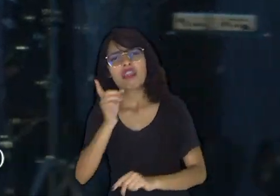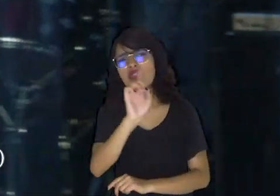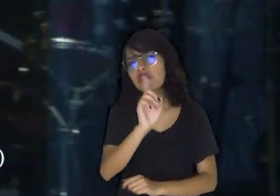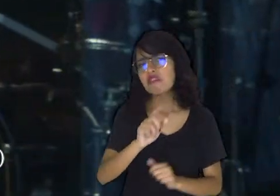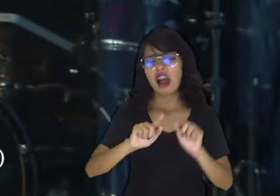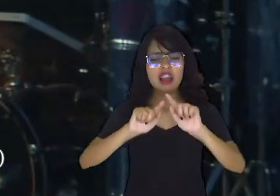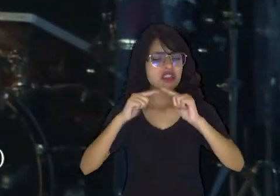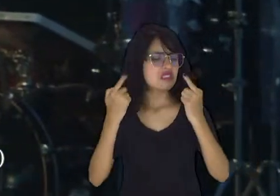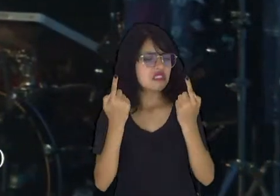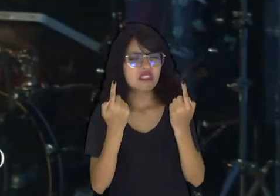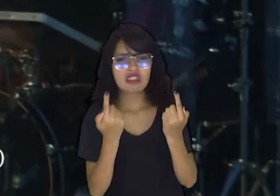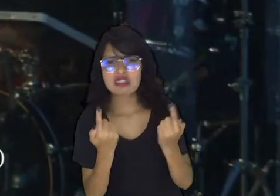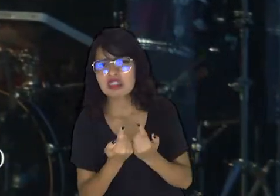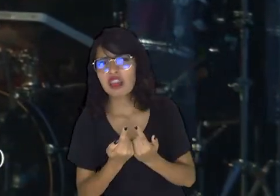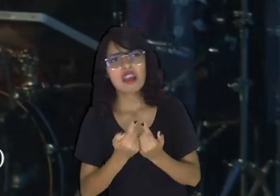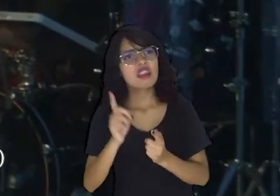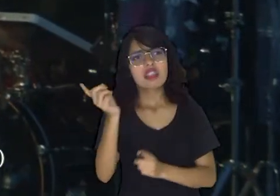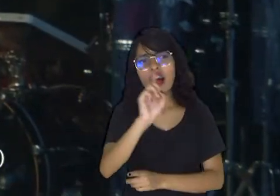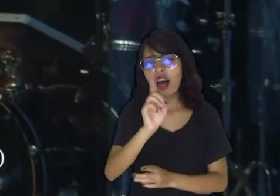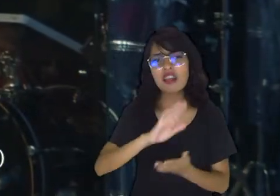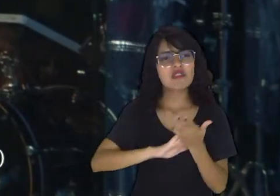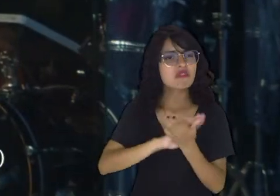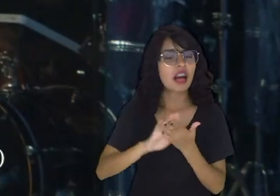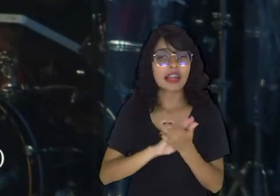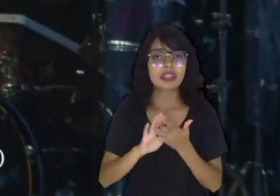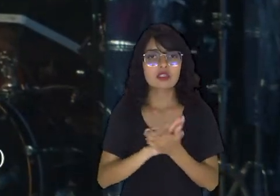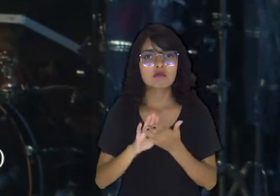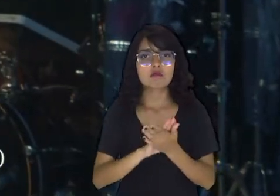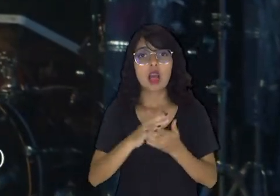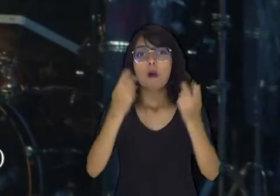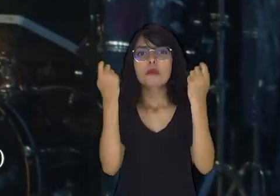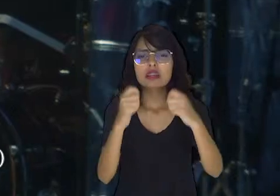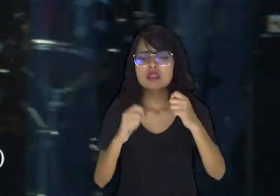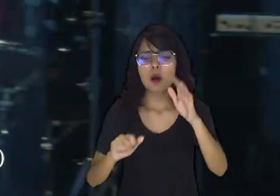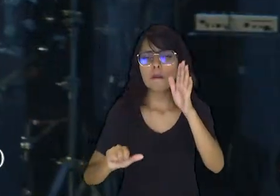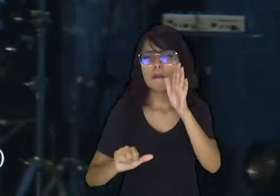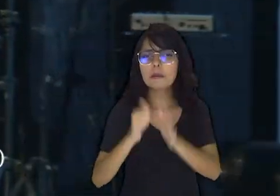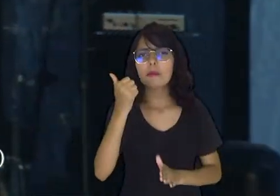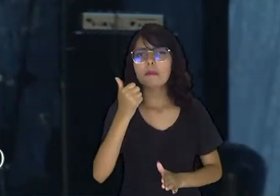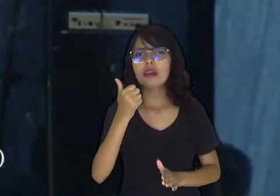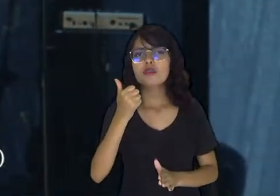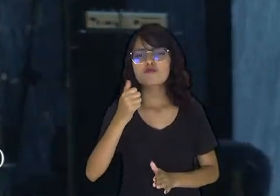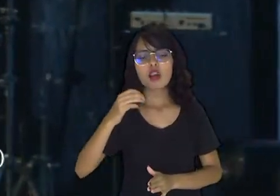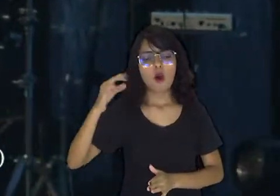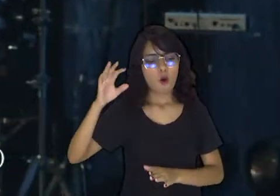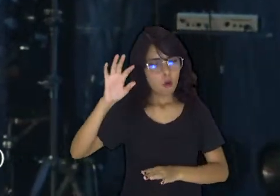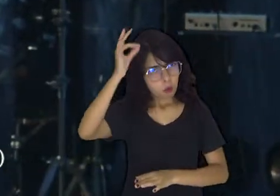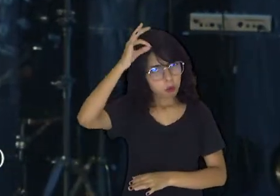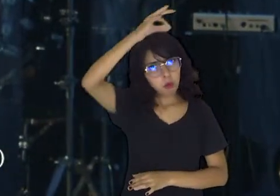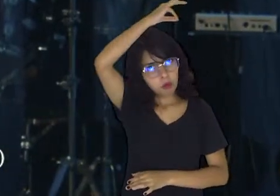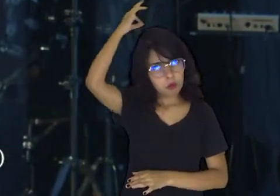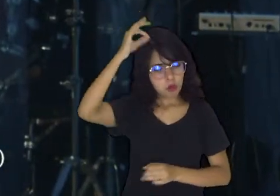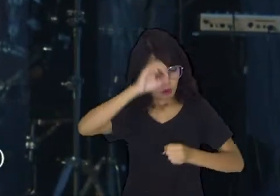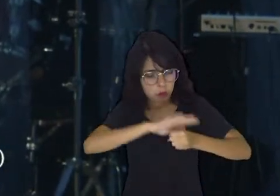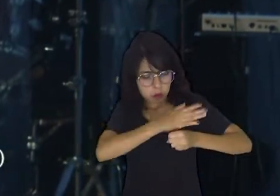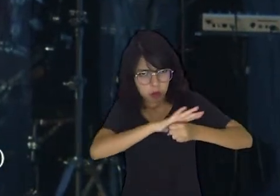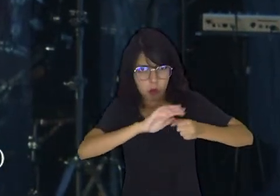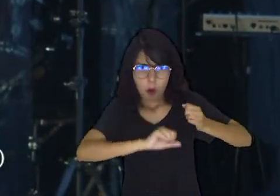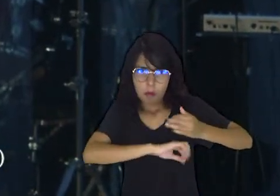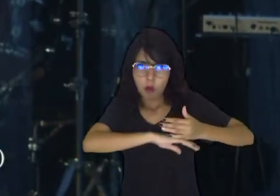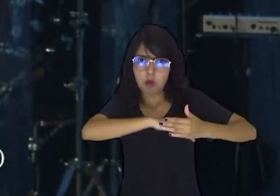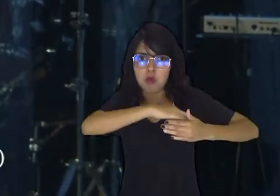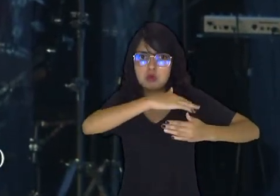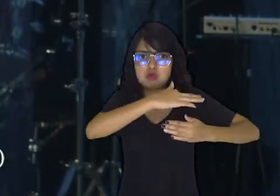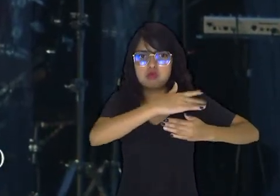não vai ser nada antes de ser cheio do Espírito Santo. De uma fé para você viver na terra, fé em Deus. O